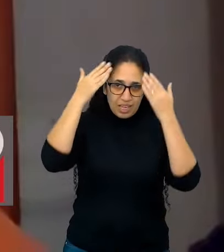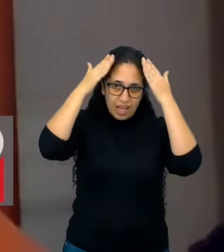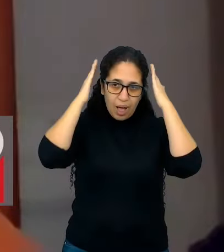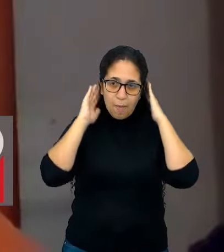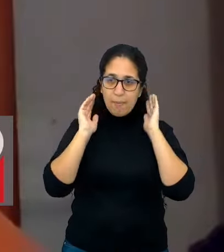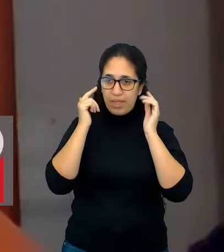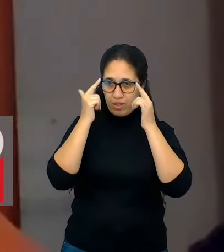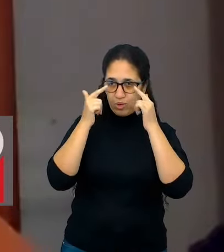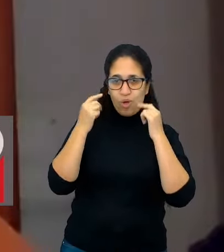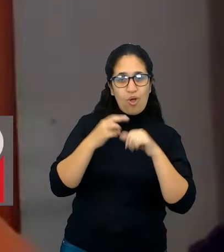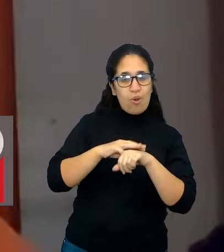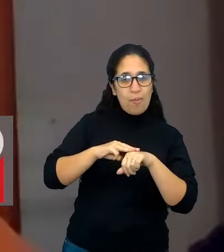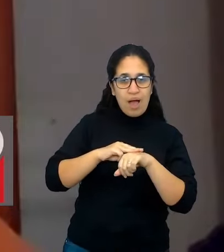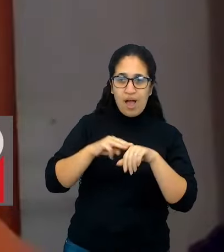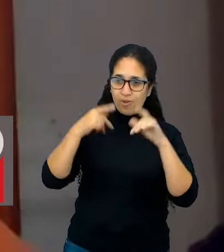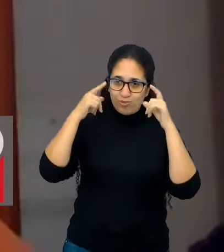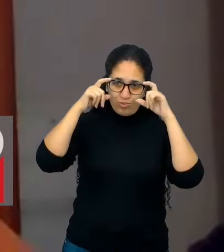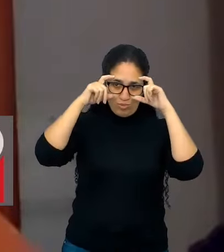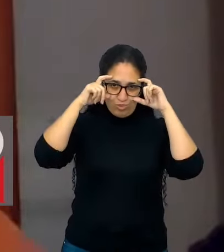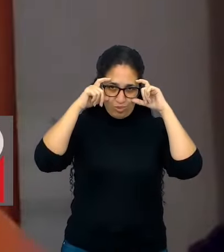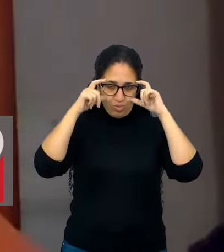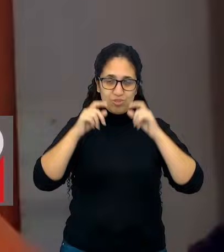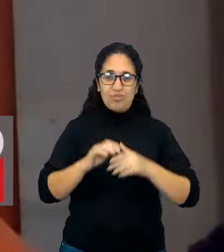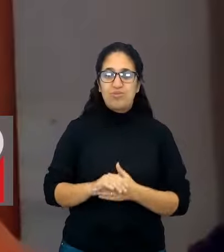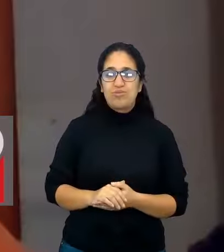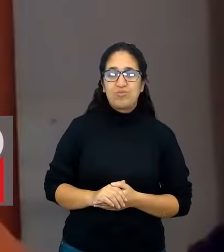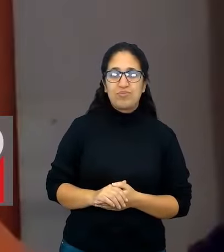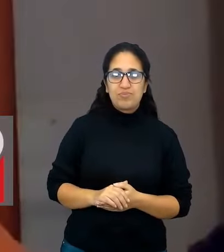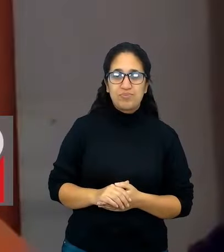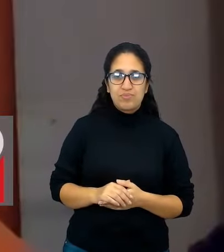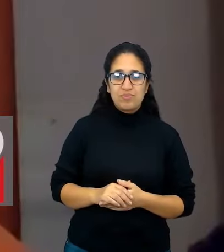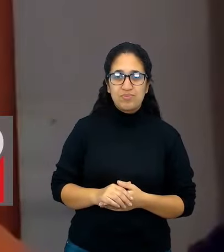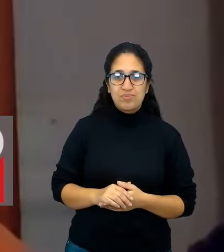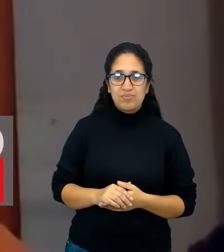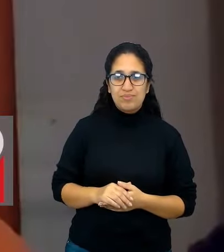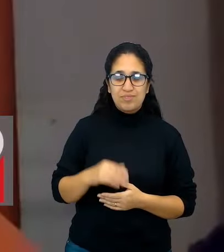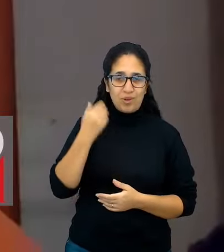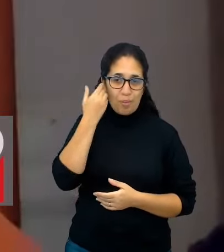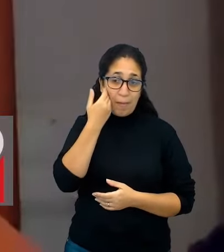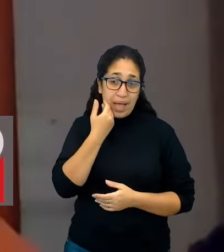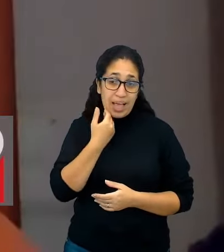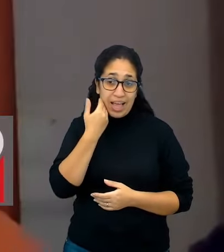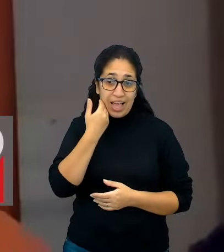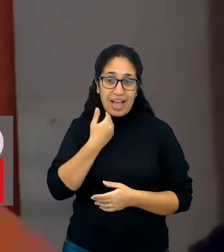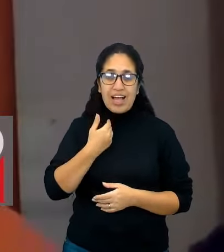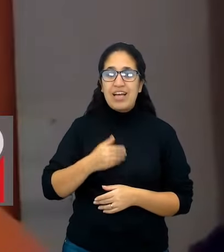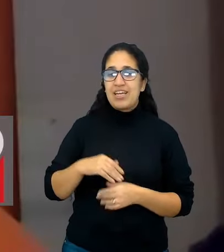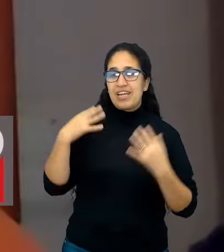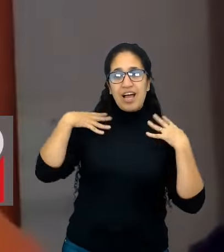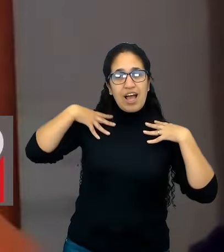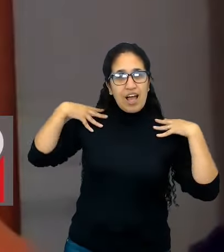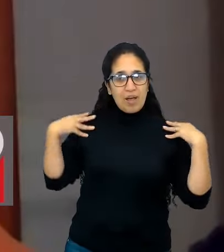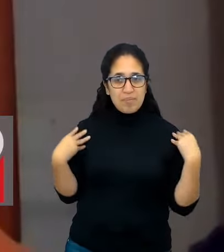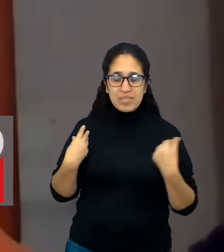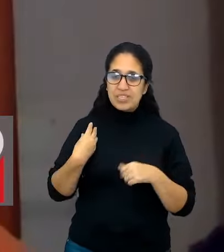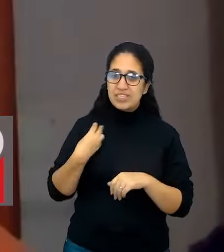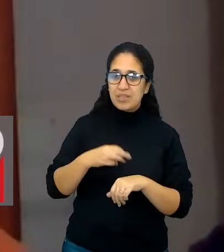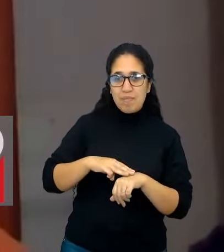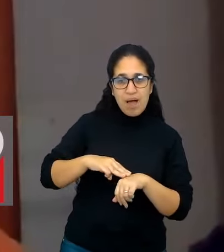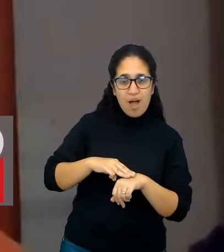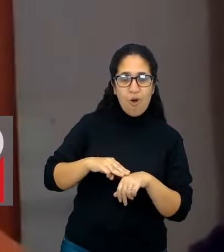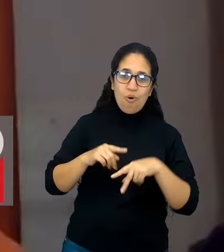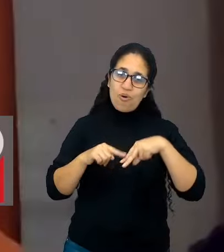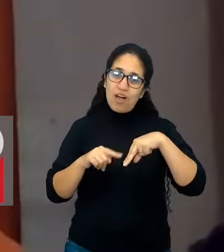olhos castanhos, uso óculos, sou de cor branca, estou vestindo uma camisa cor terra